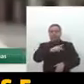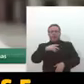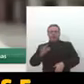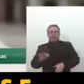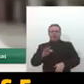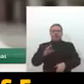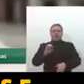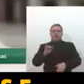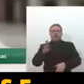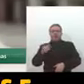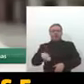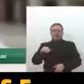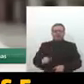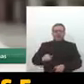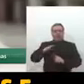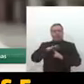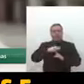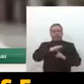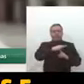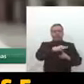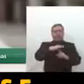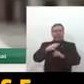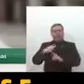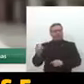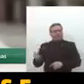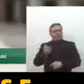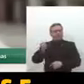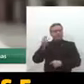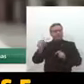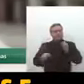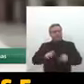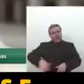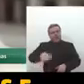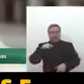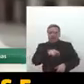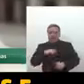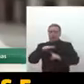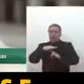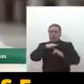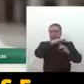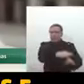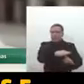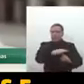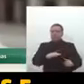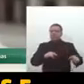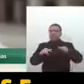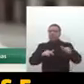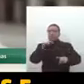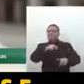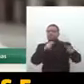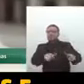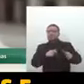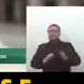IBAMA, helicópteros que são essenciais para aquela área, a ausência de um trabalho dentro das